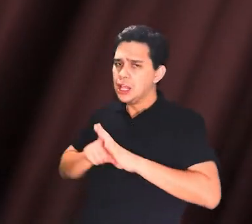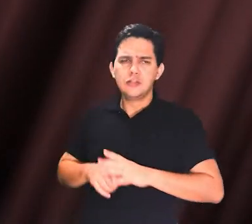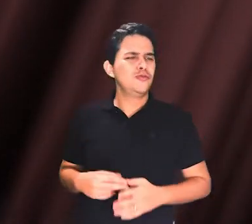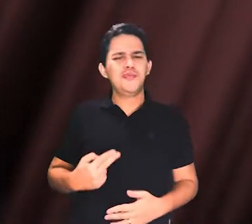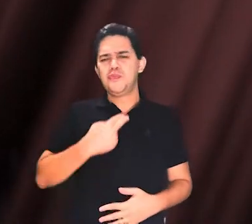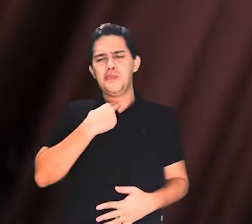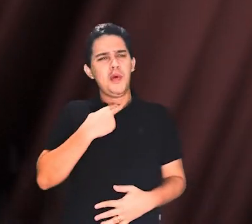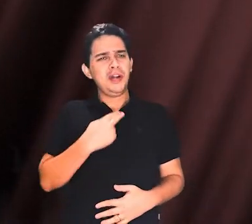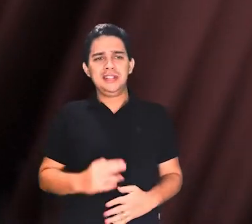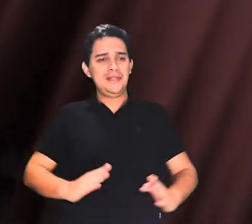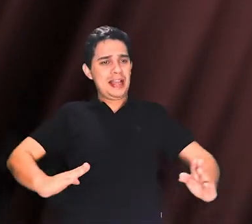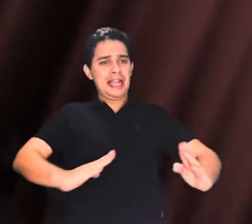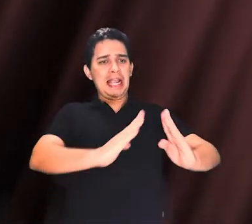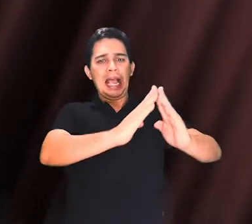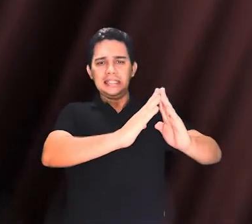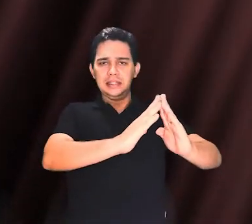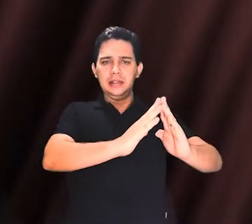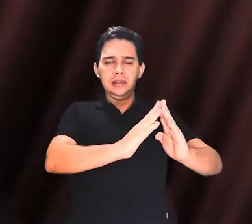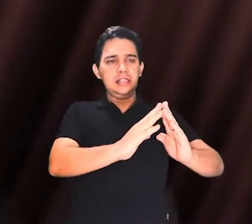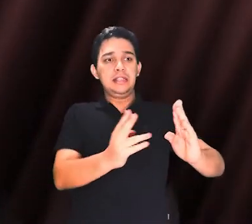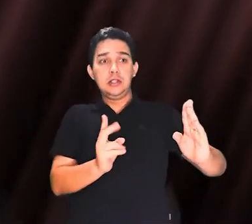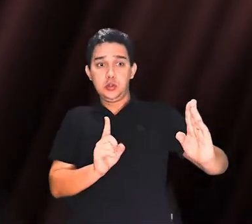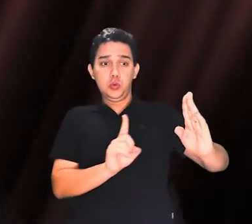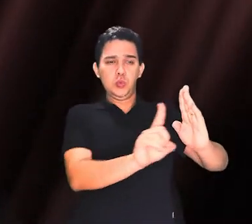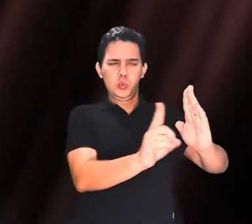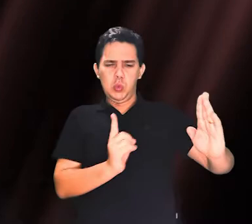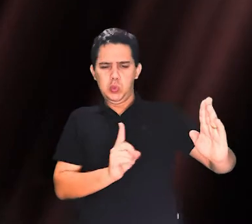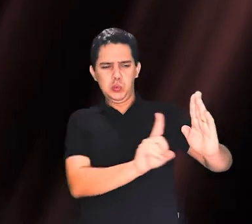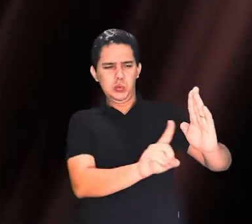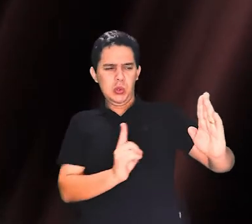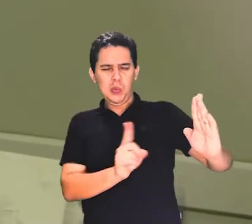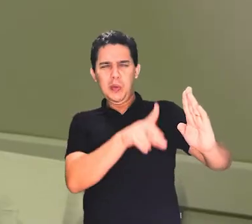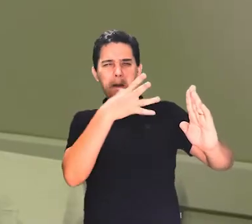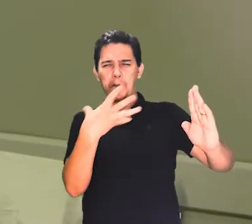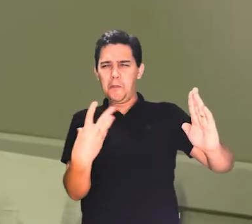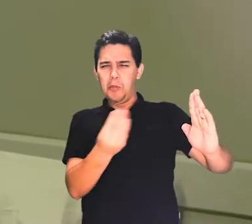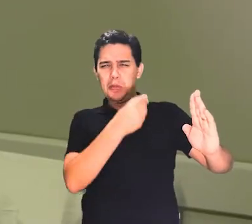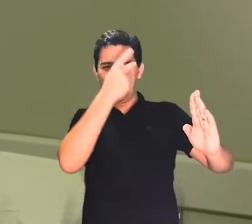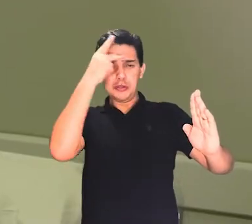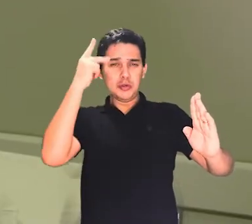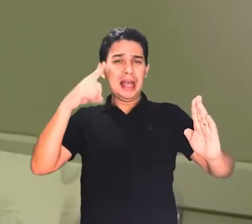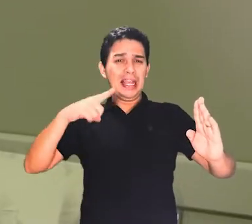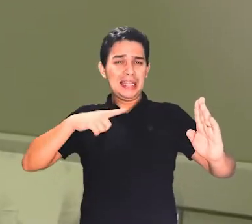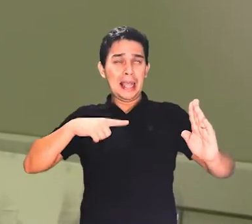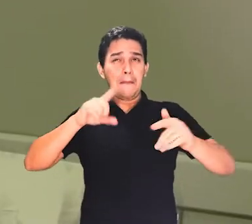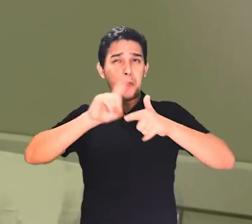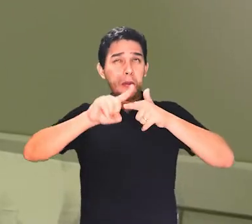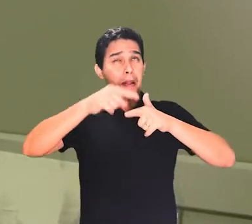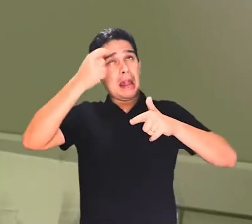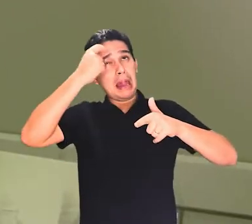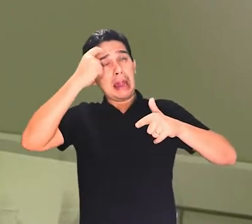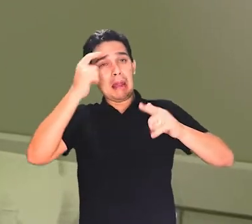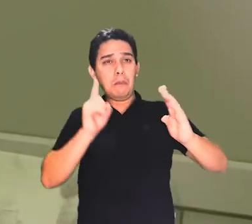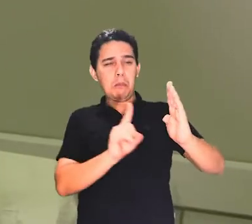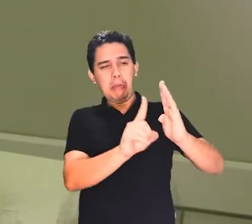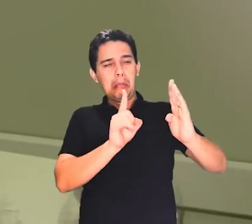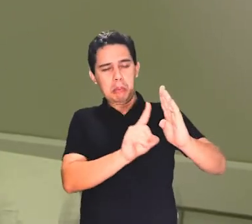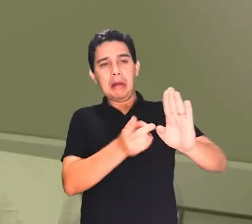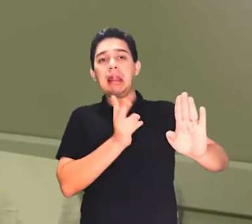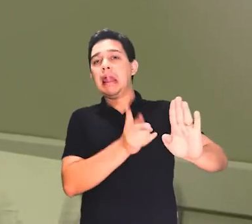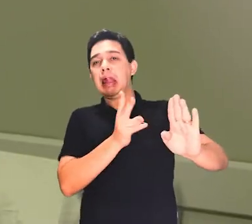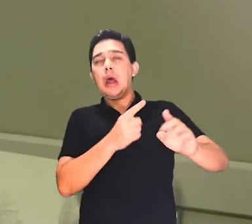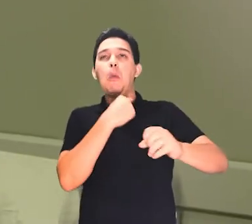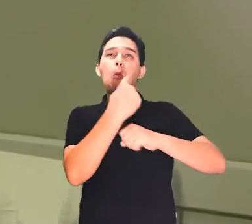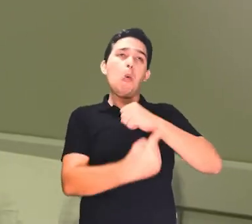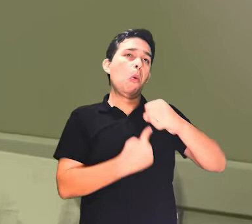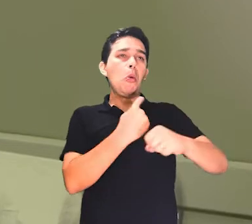psiquiátrico especializado. Ninguém precisa ficar internado numa instituição psiquiátrica por